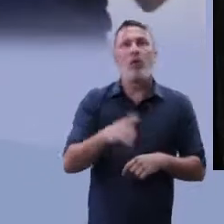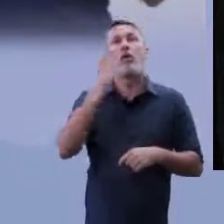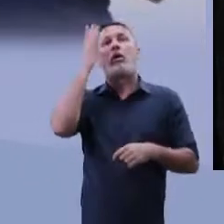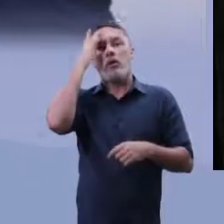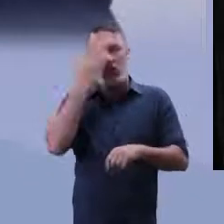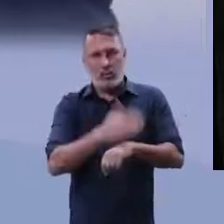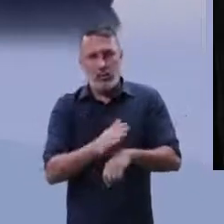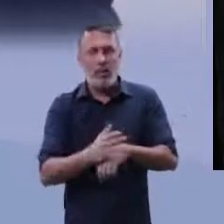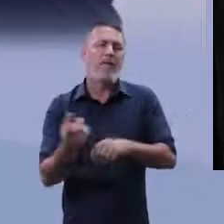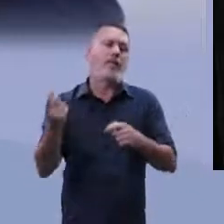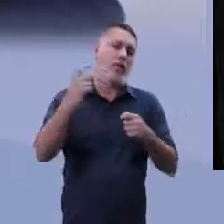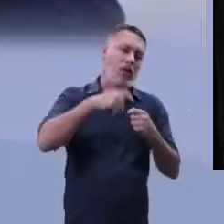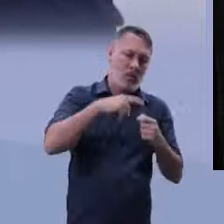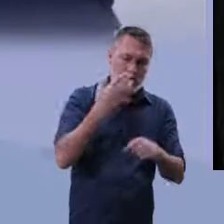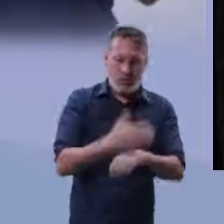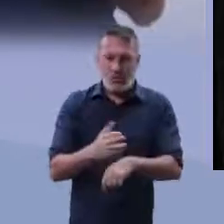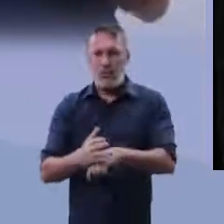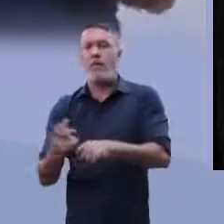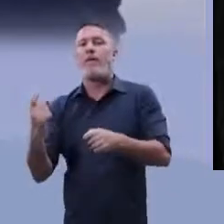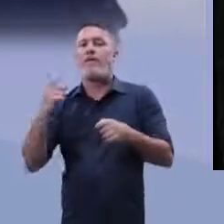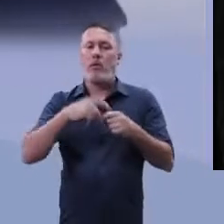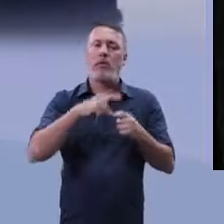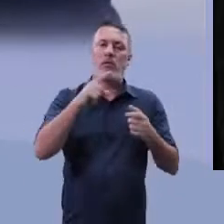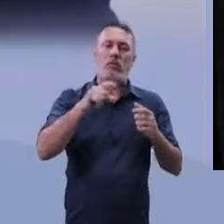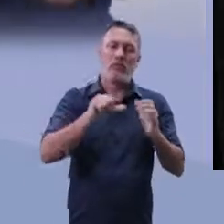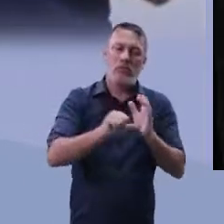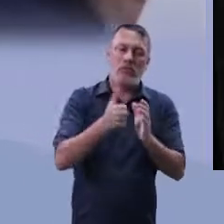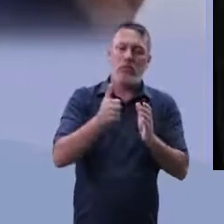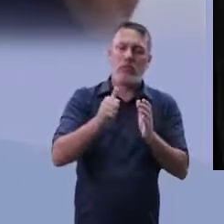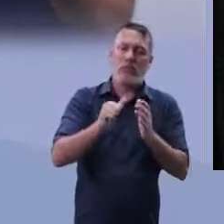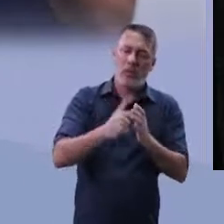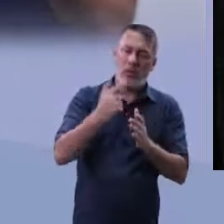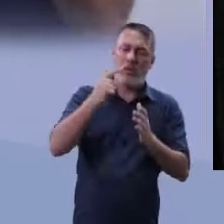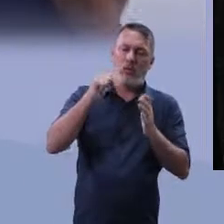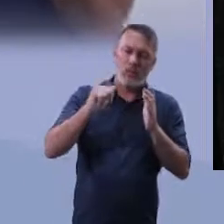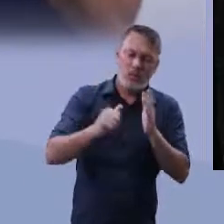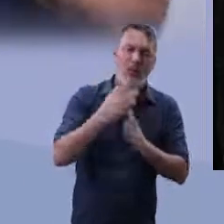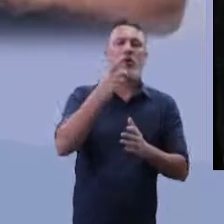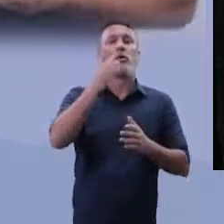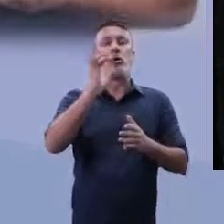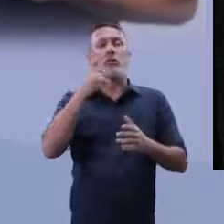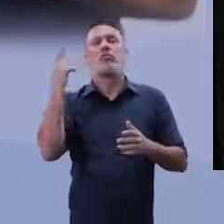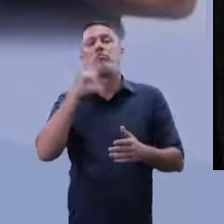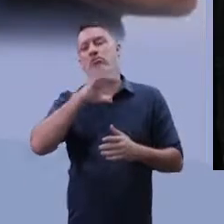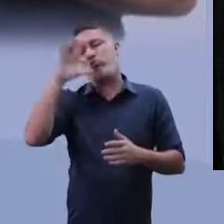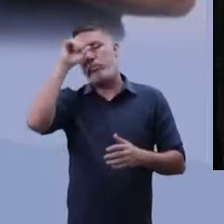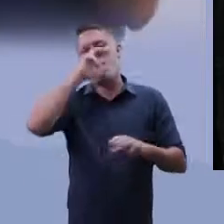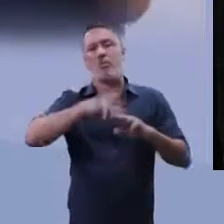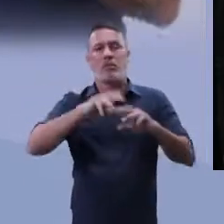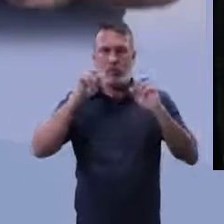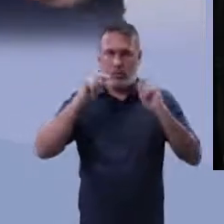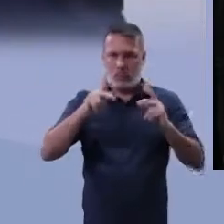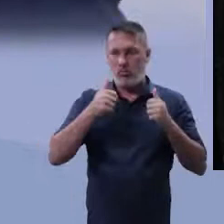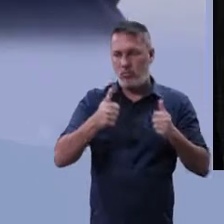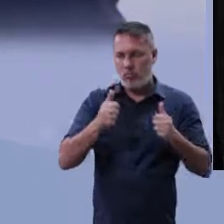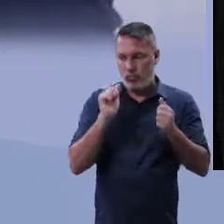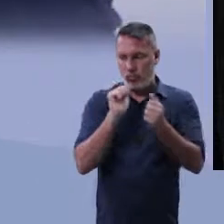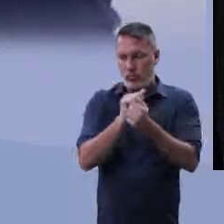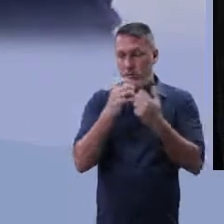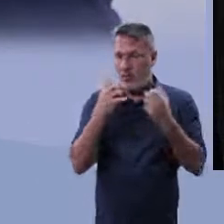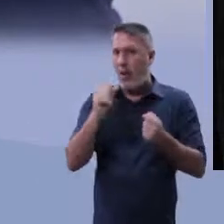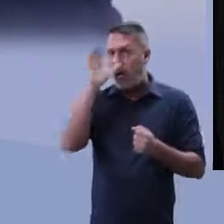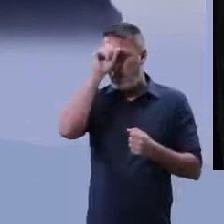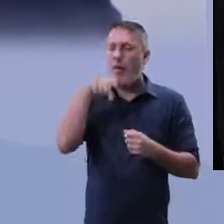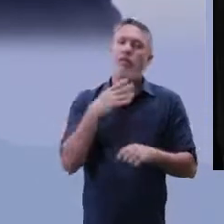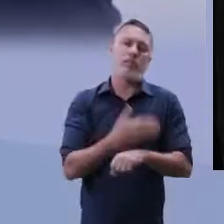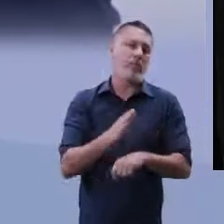tenta fazer sozinho de novo, não conseguiu, volta no canal, olha a resposta. Na terceira vez, você vai fazer sozinho, aí você aprendeu